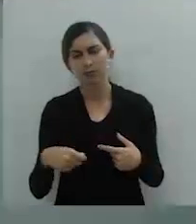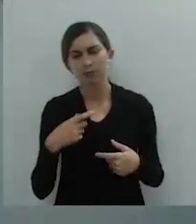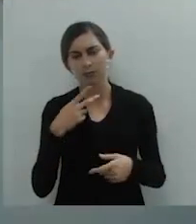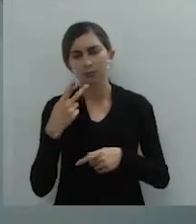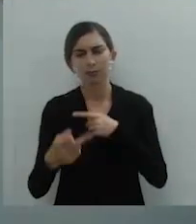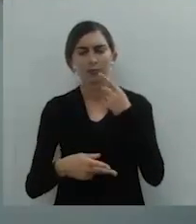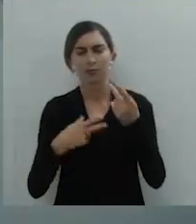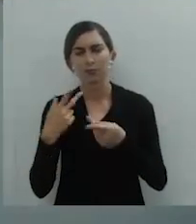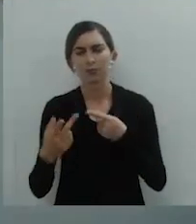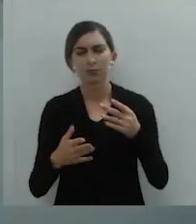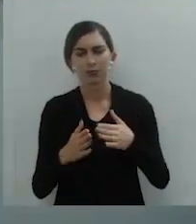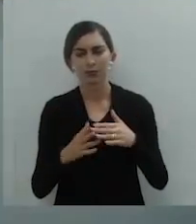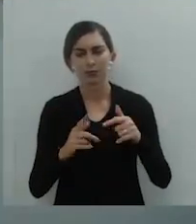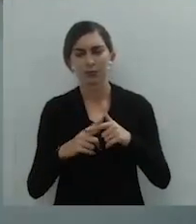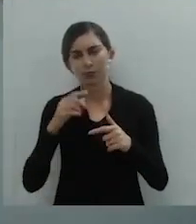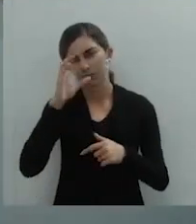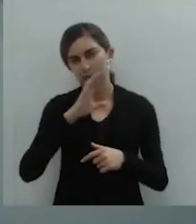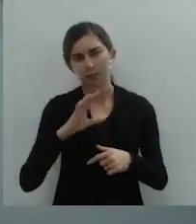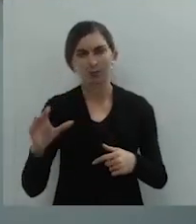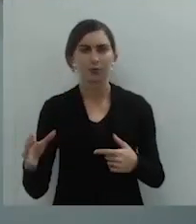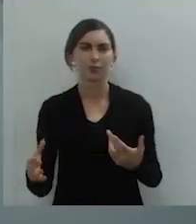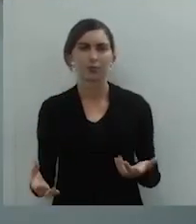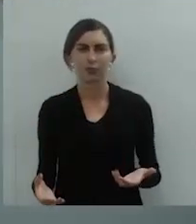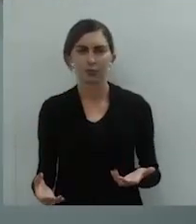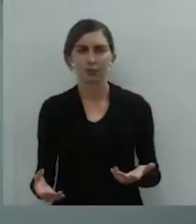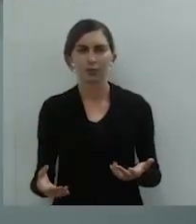falar da Igreja Católica.